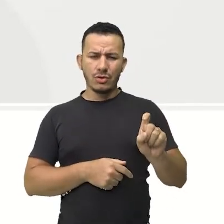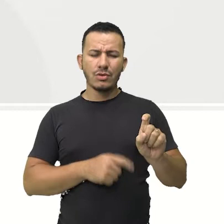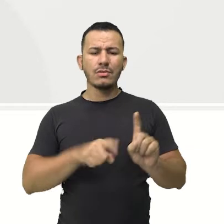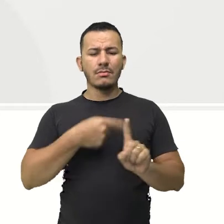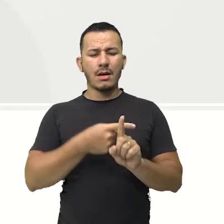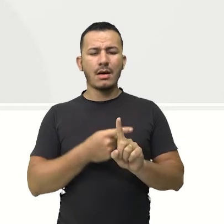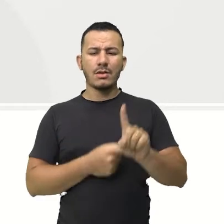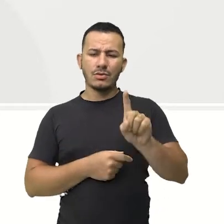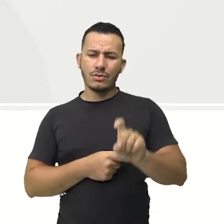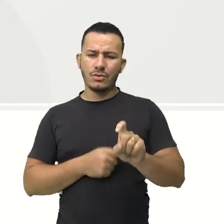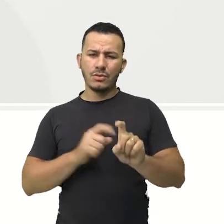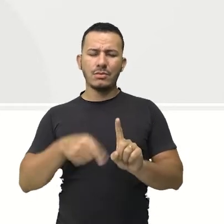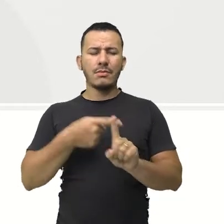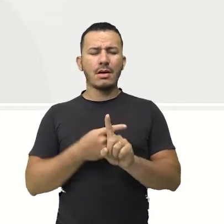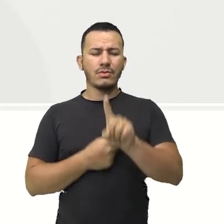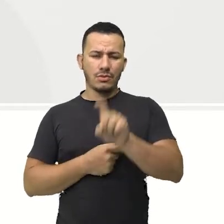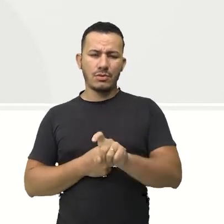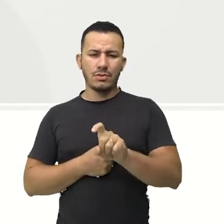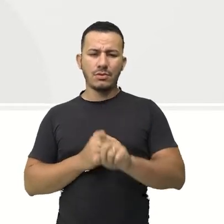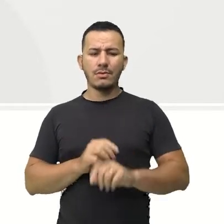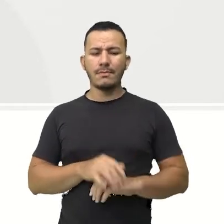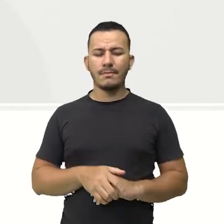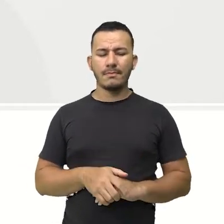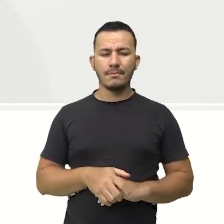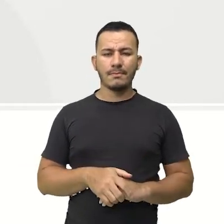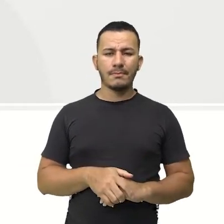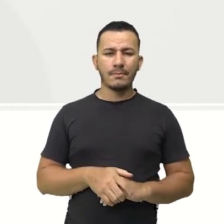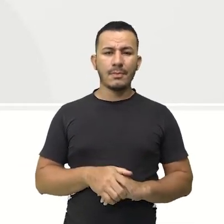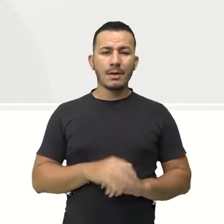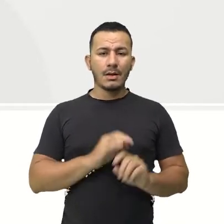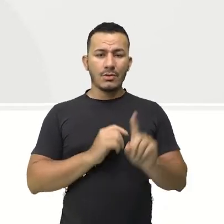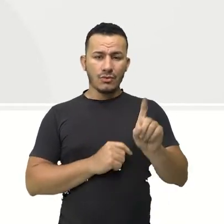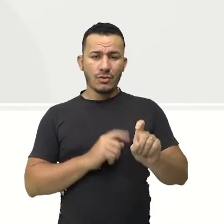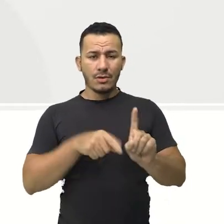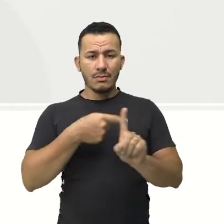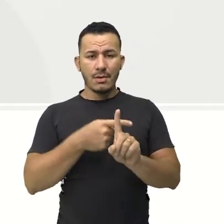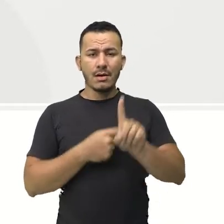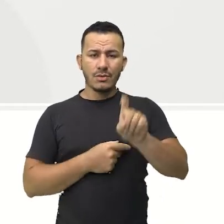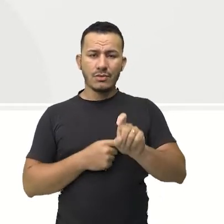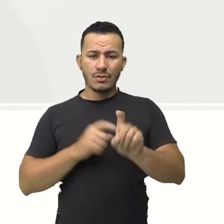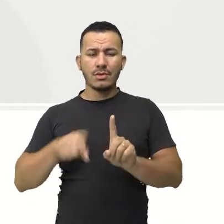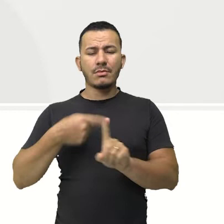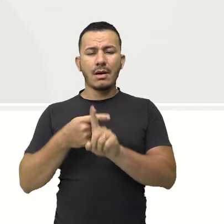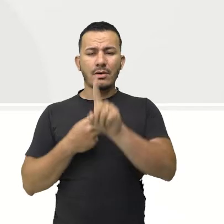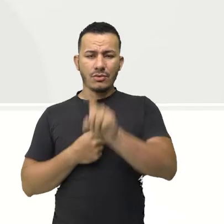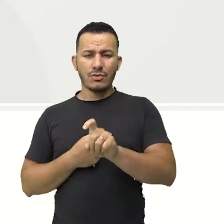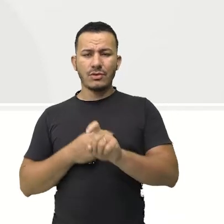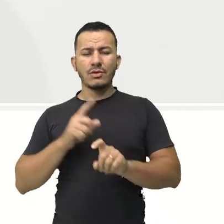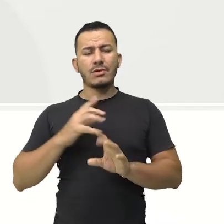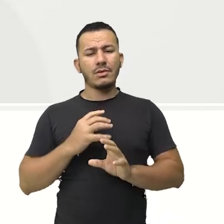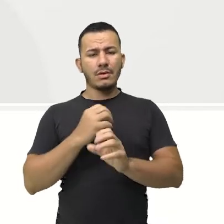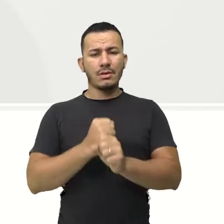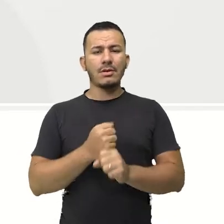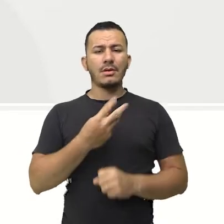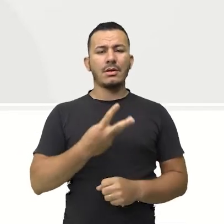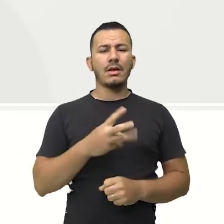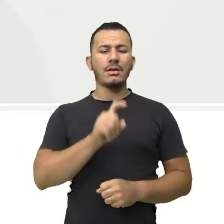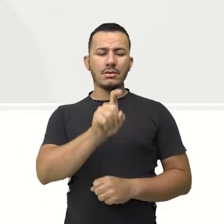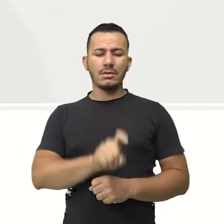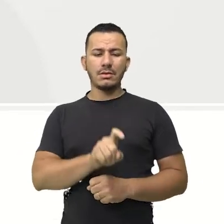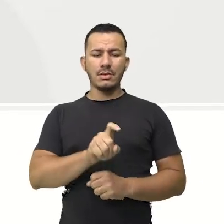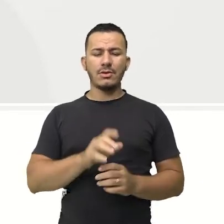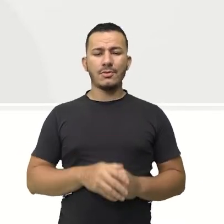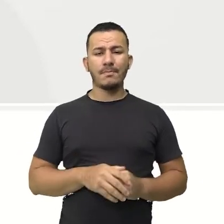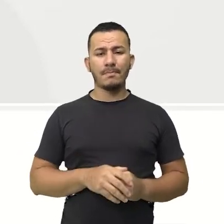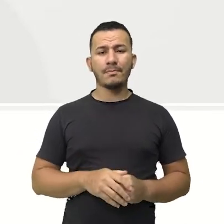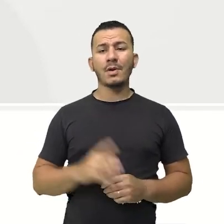x. Aprende, ó, x mais x mais x é 3x. Do outro lado, o que eu tenho? Eu